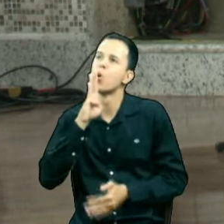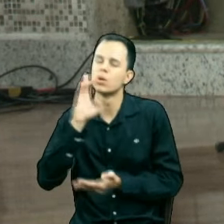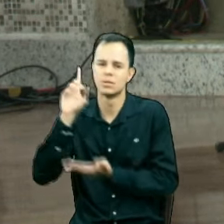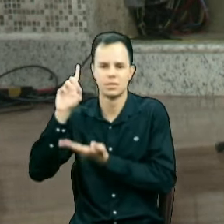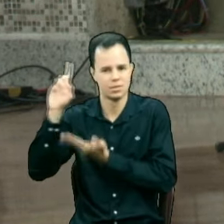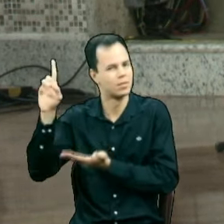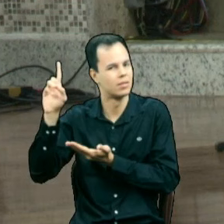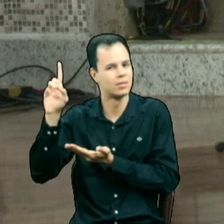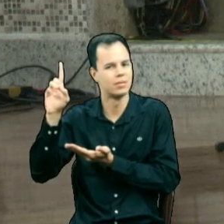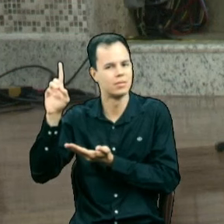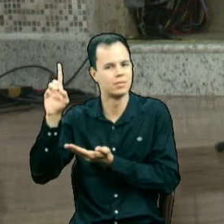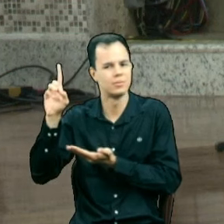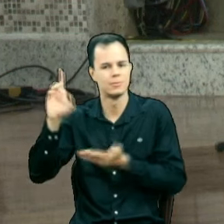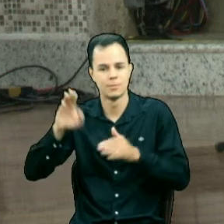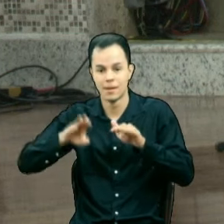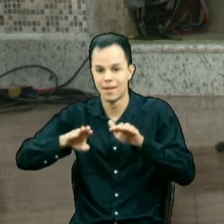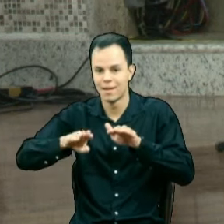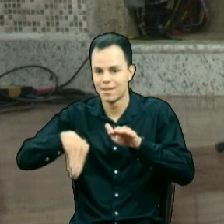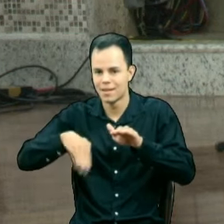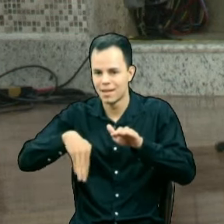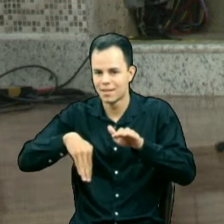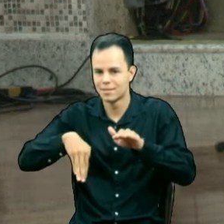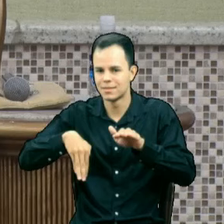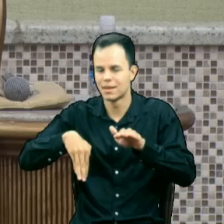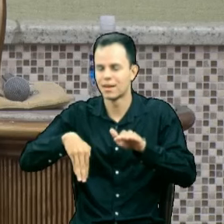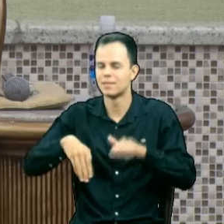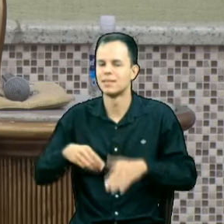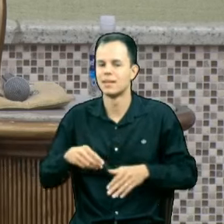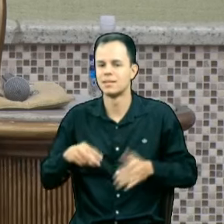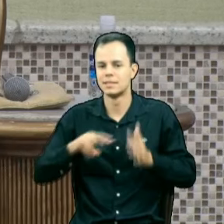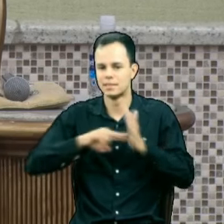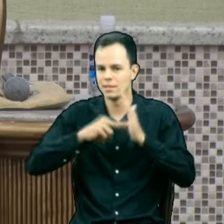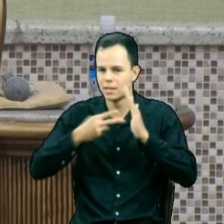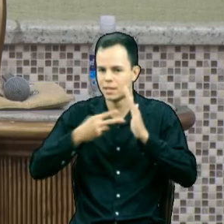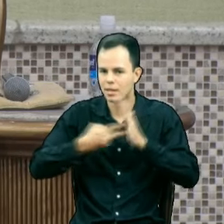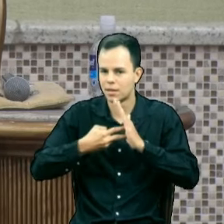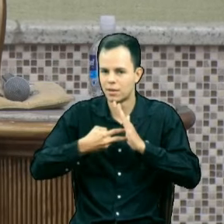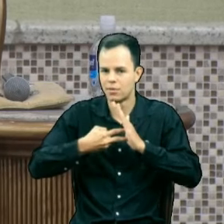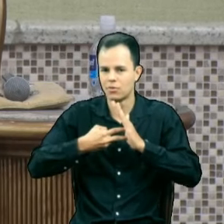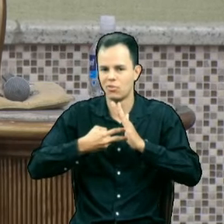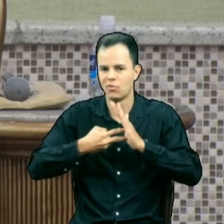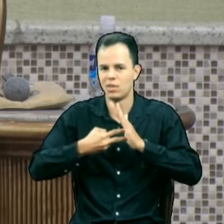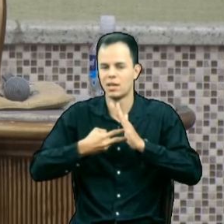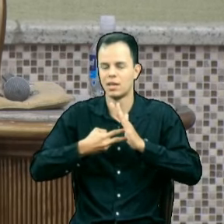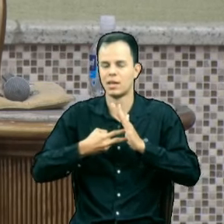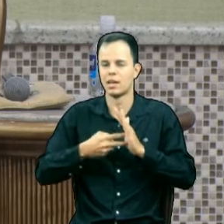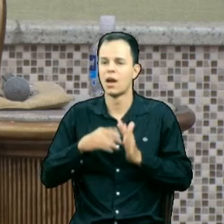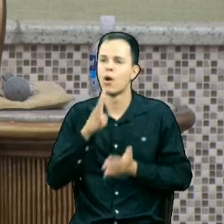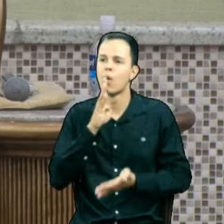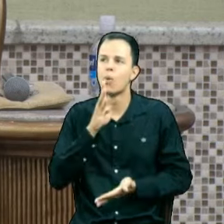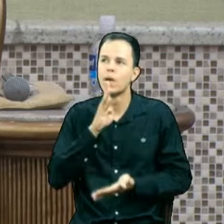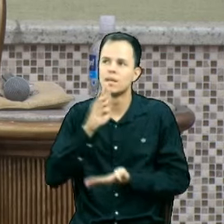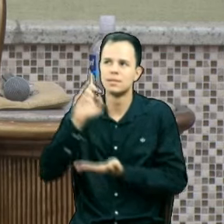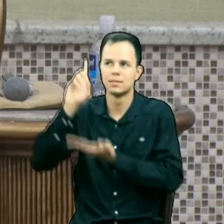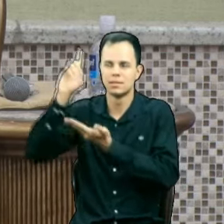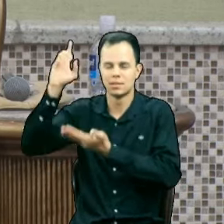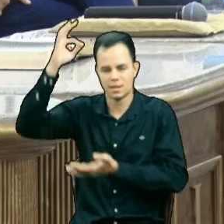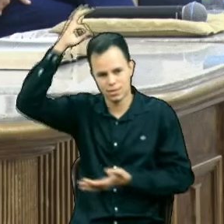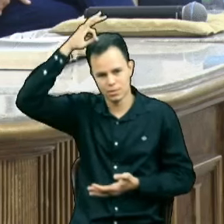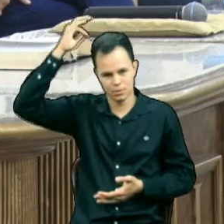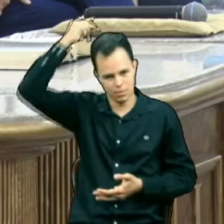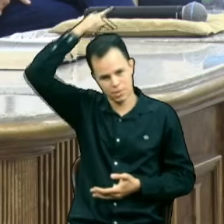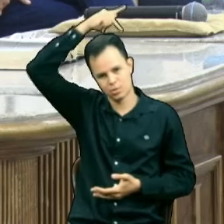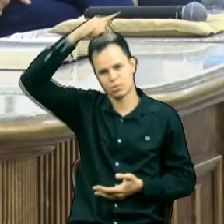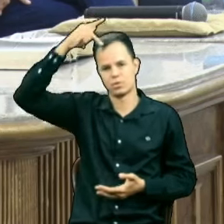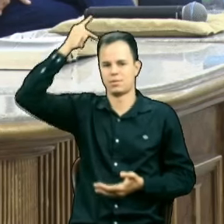desprezar as profecias assim você estranhas os dons espirituais mas o que Deus está fazendo em